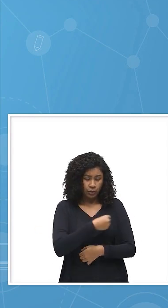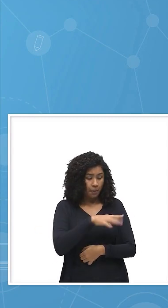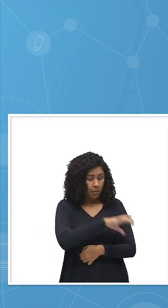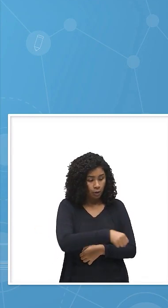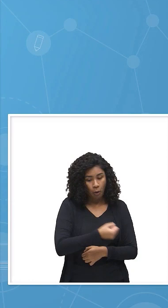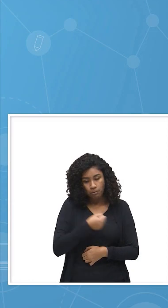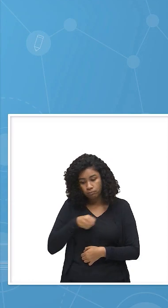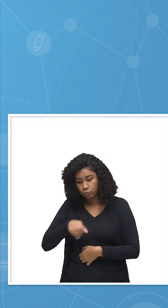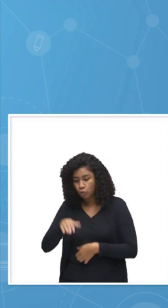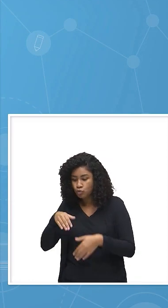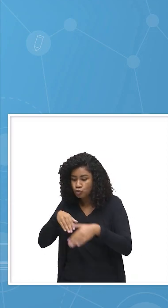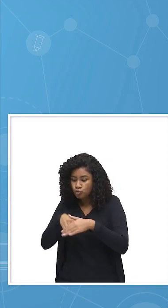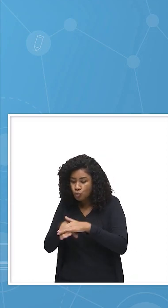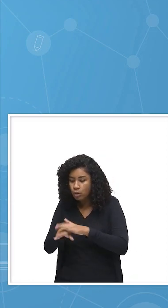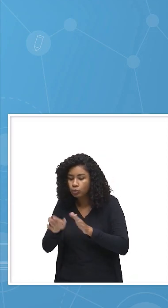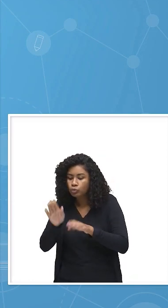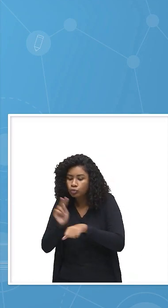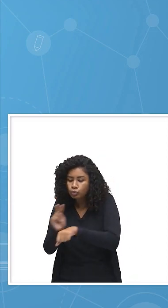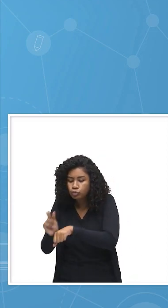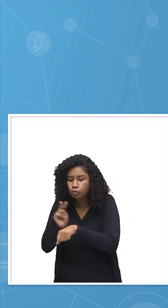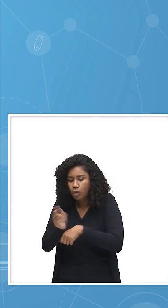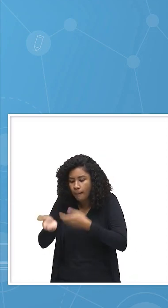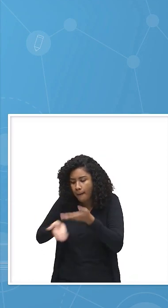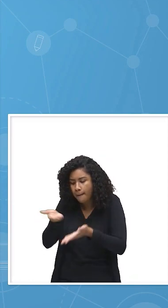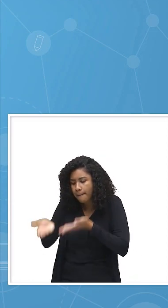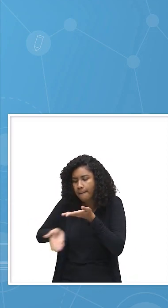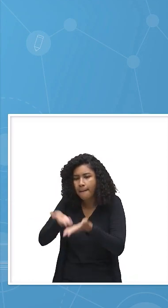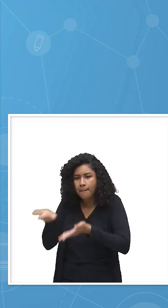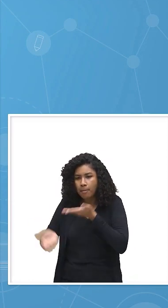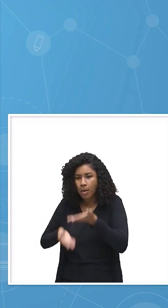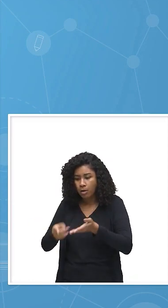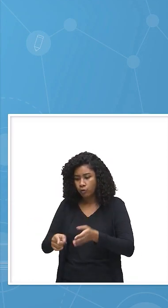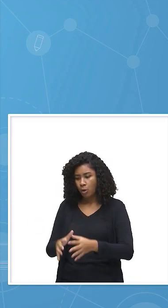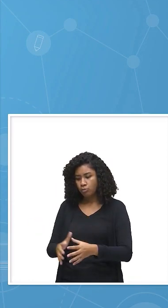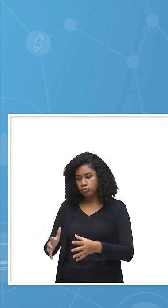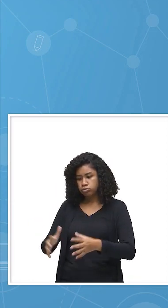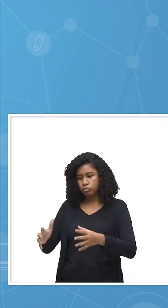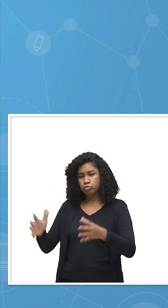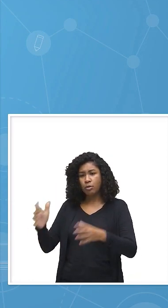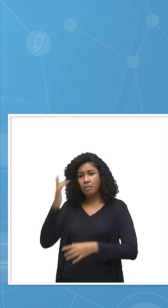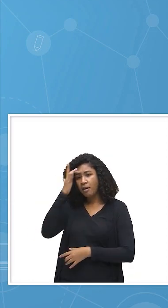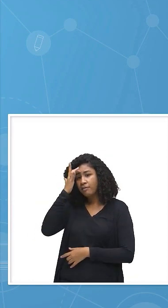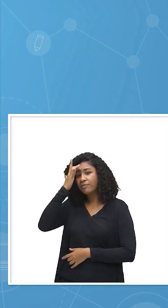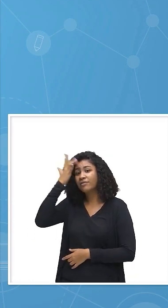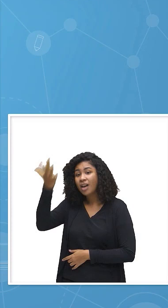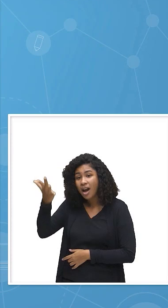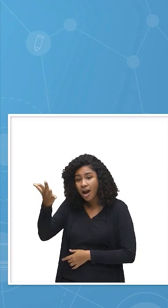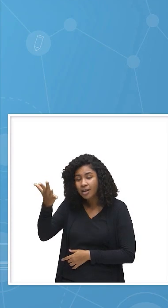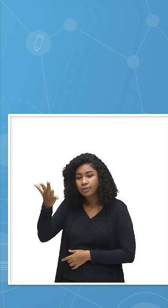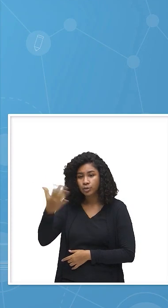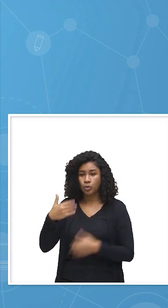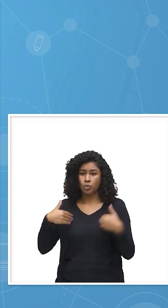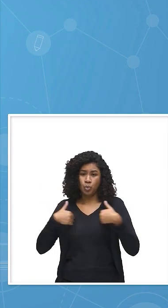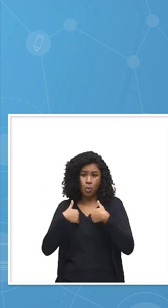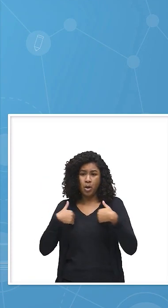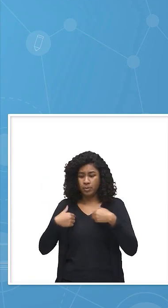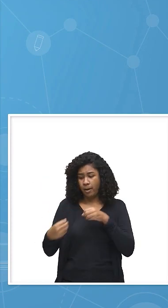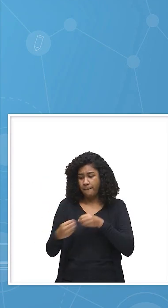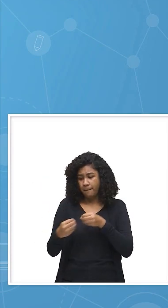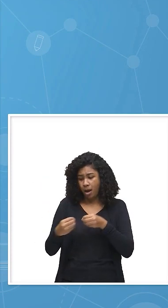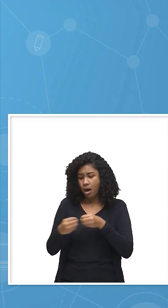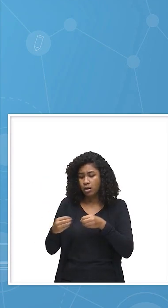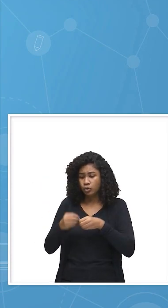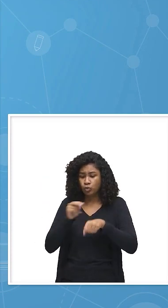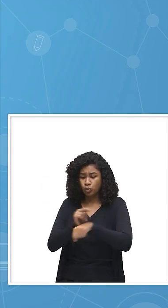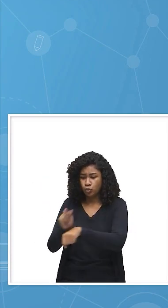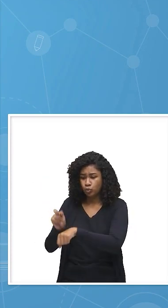criação de animais. Qual é a diferença? É muito mais fácil você adquirir a carne de um animal que está ali próximo a você, que você está criando, do que